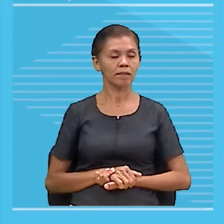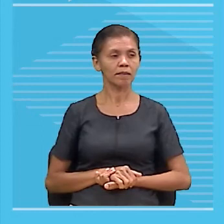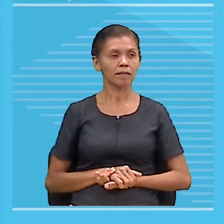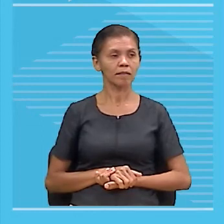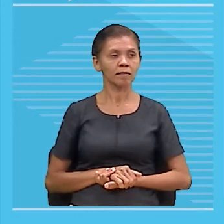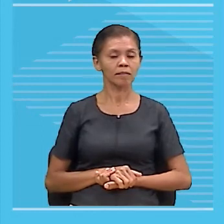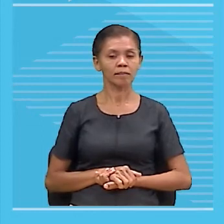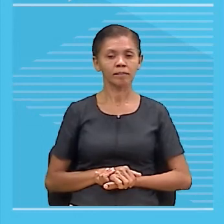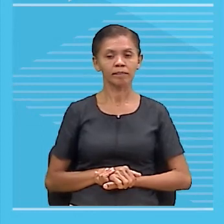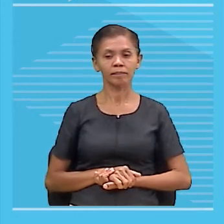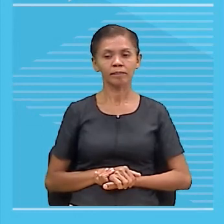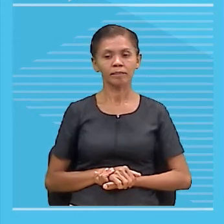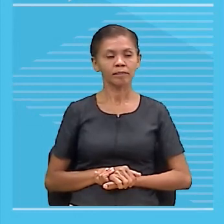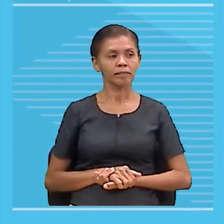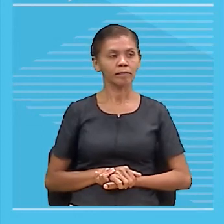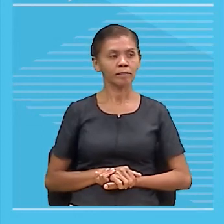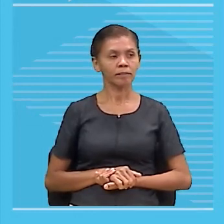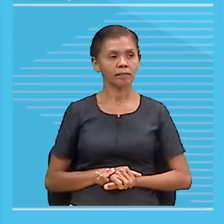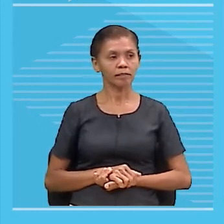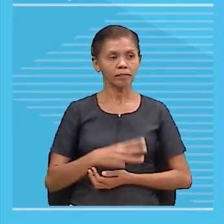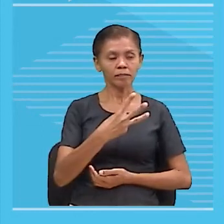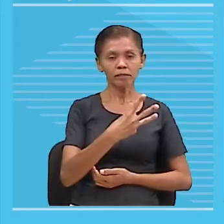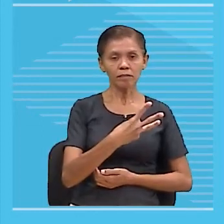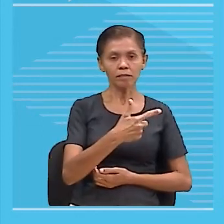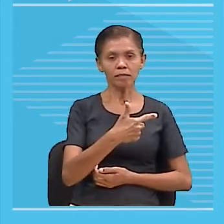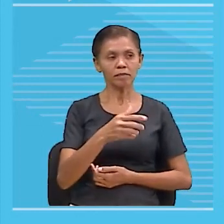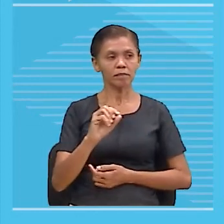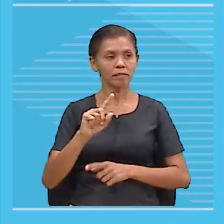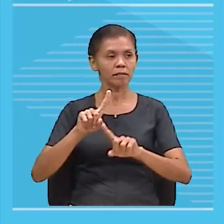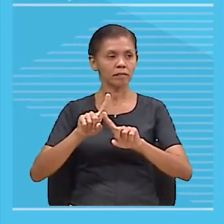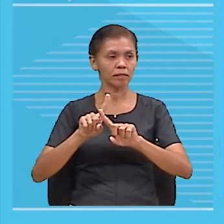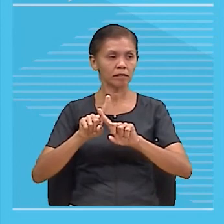isso aqui vai ficar o quê? 320 dividido por 2.